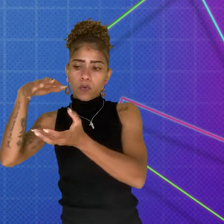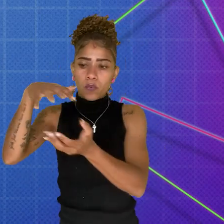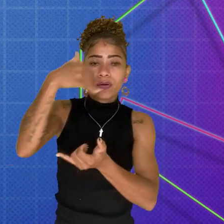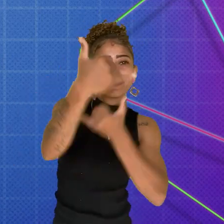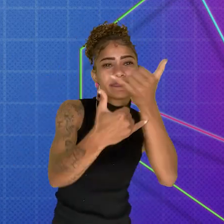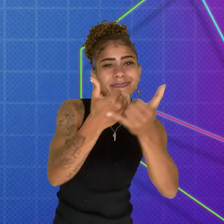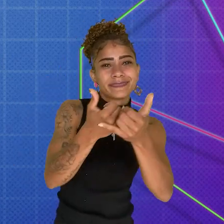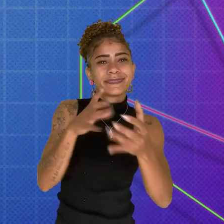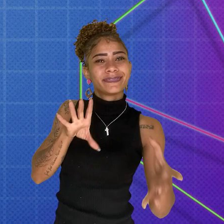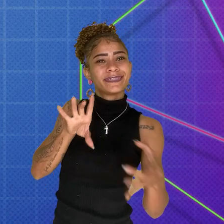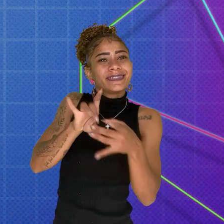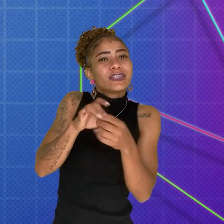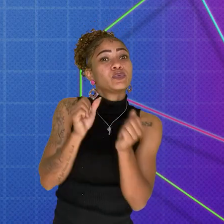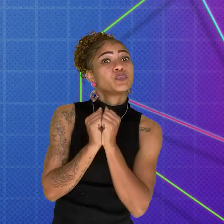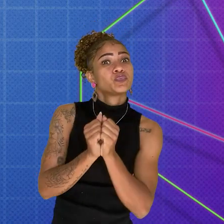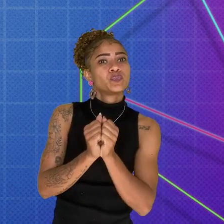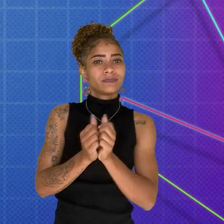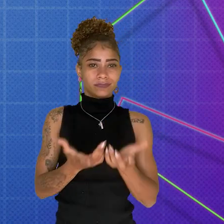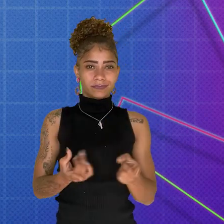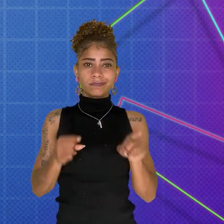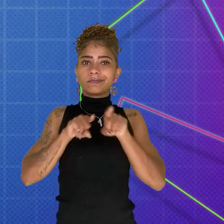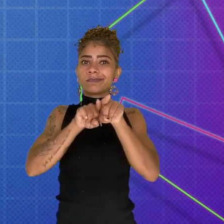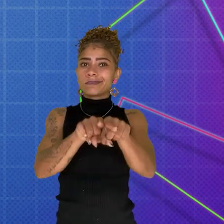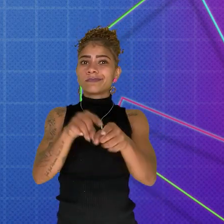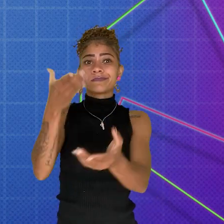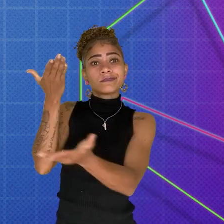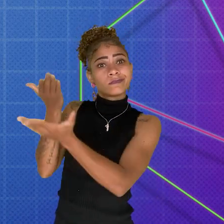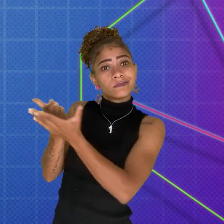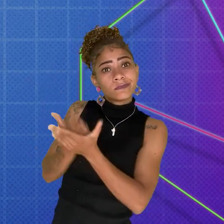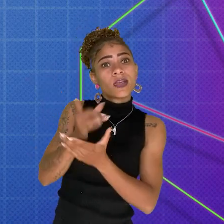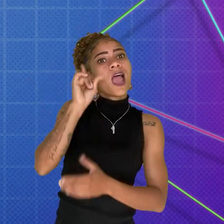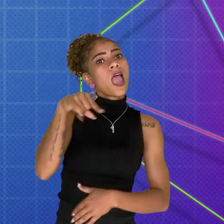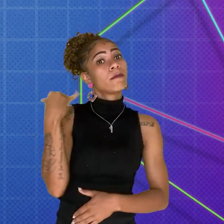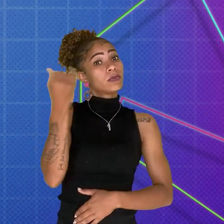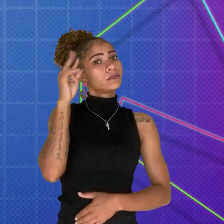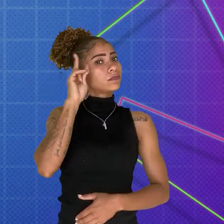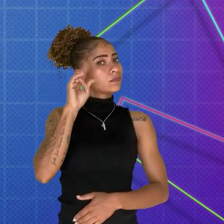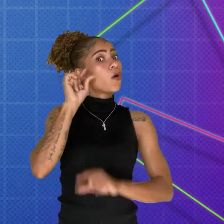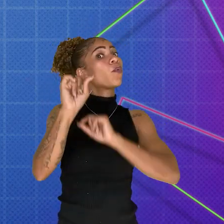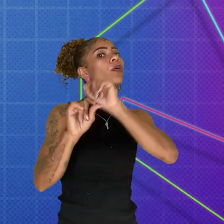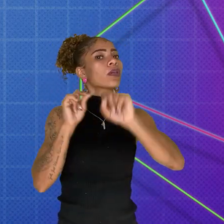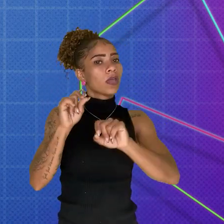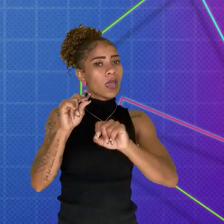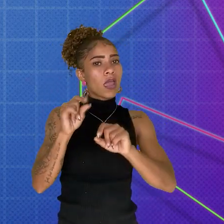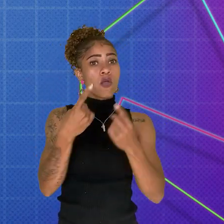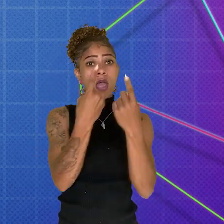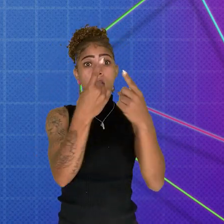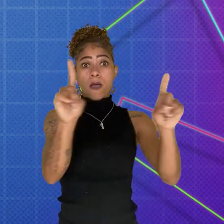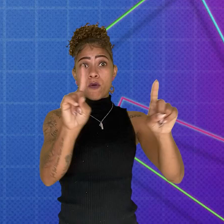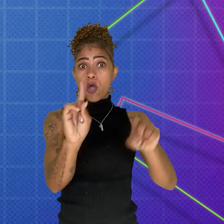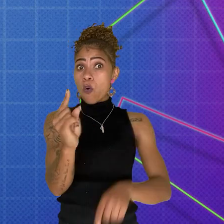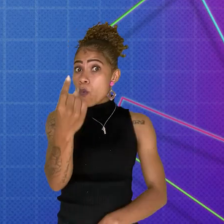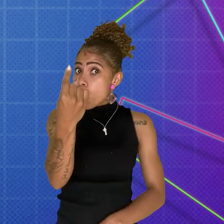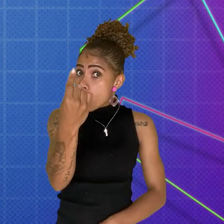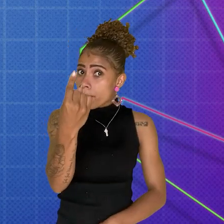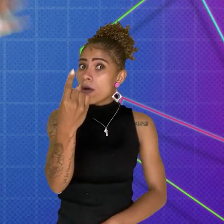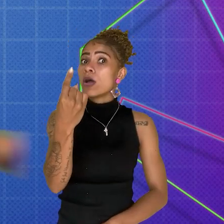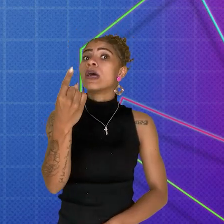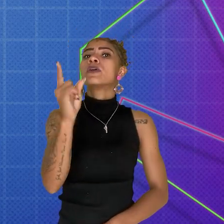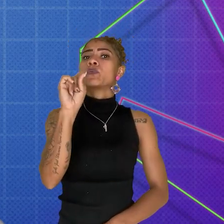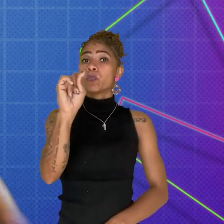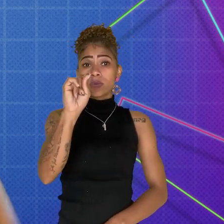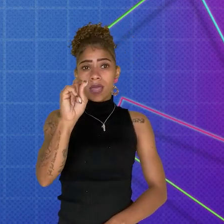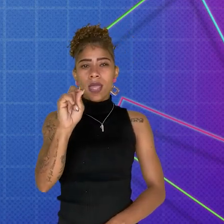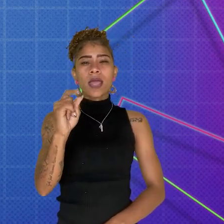emoção e envolvimento com a jogabilidade. Estudantes, é importante lembrar que a trilha sonora é apenas uma das